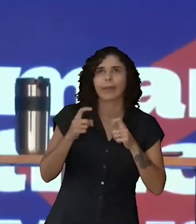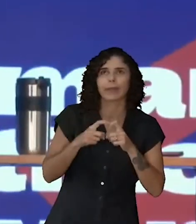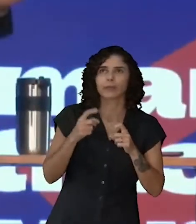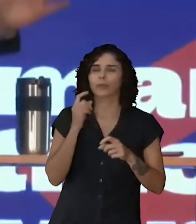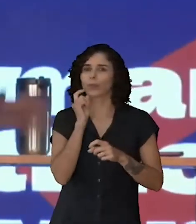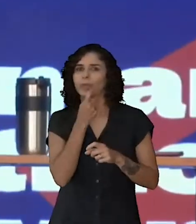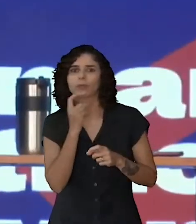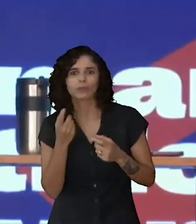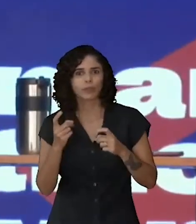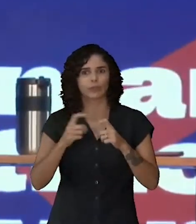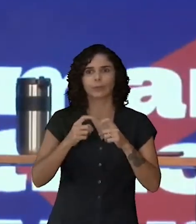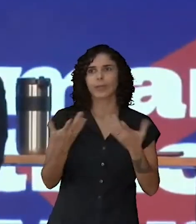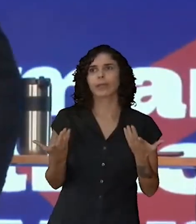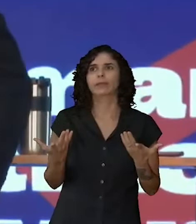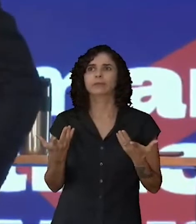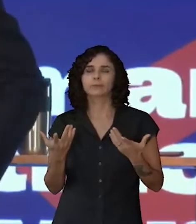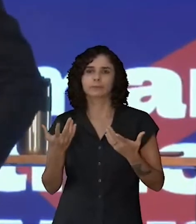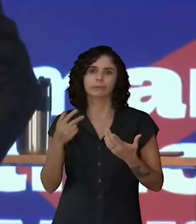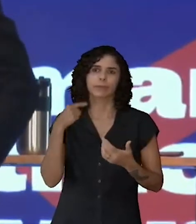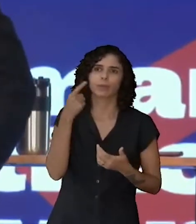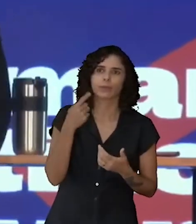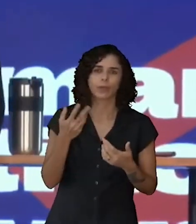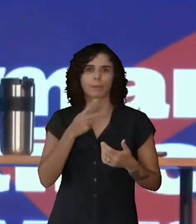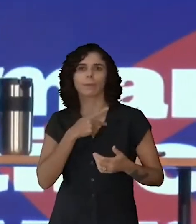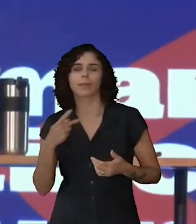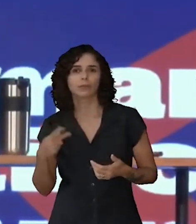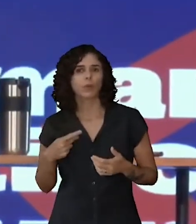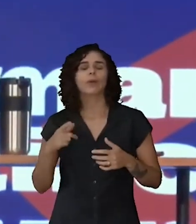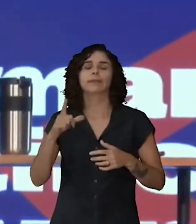tudo mais charlatão. Tem de monte, em todo lugar.